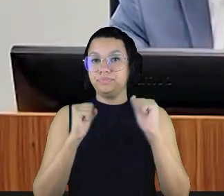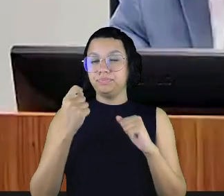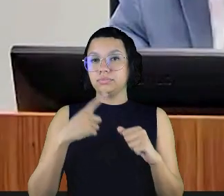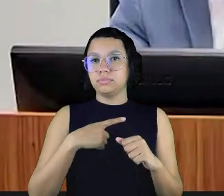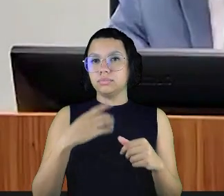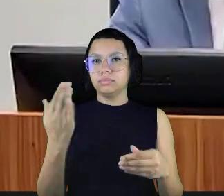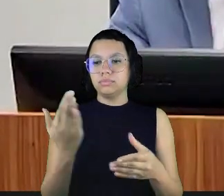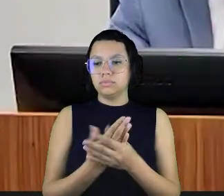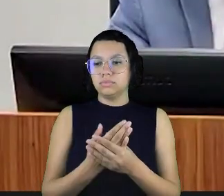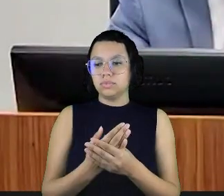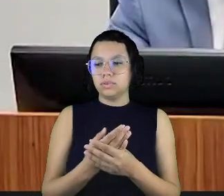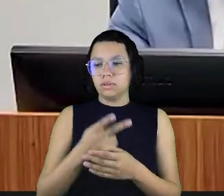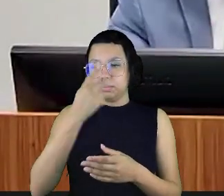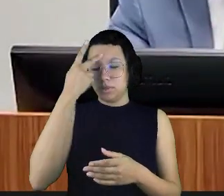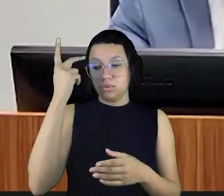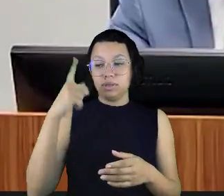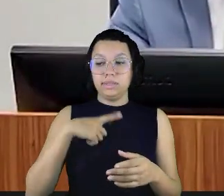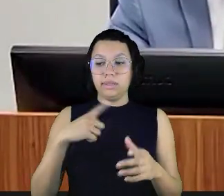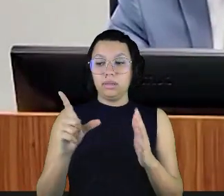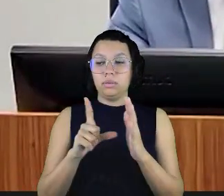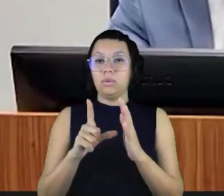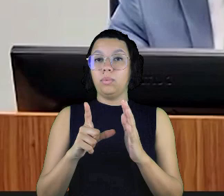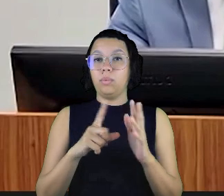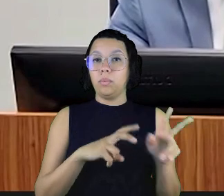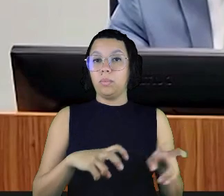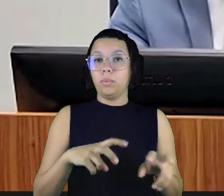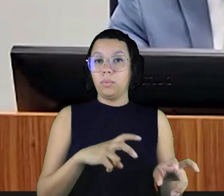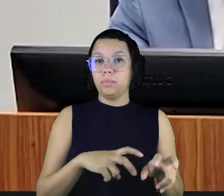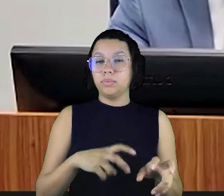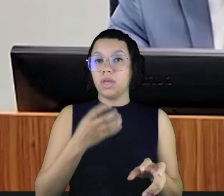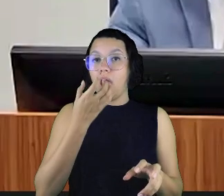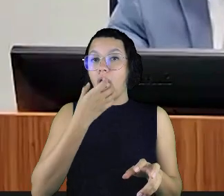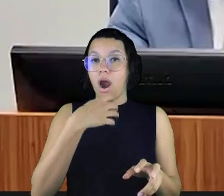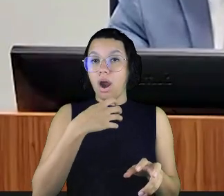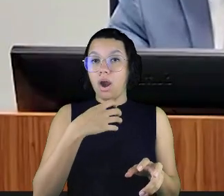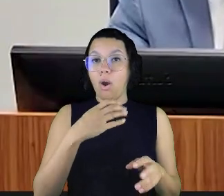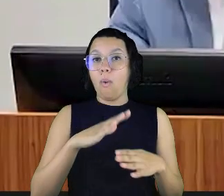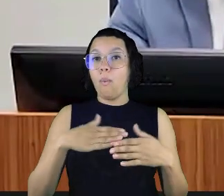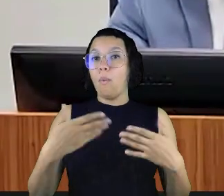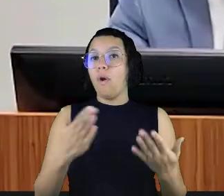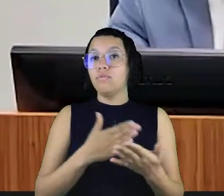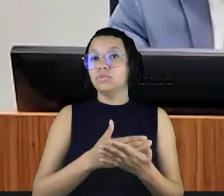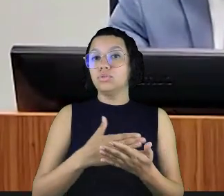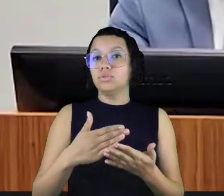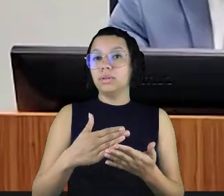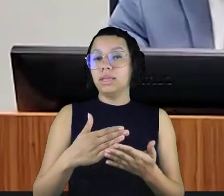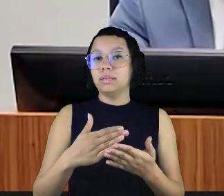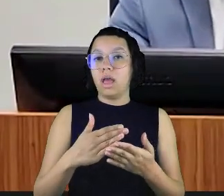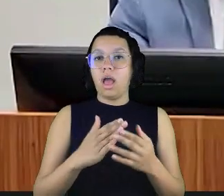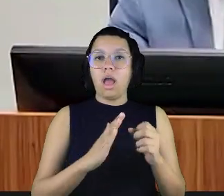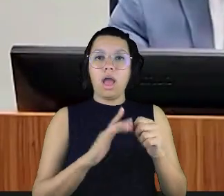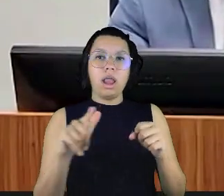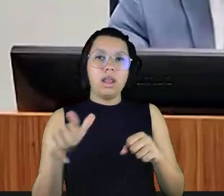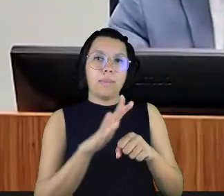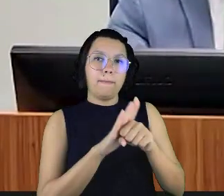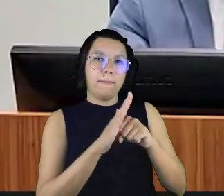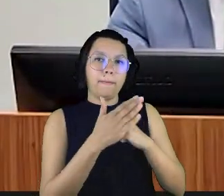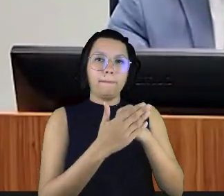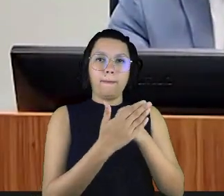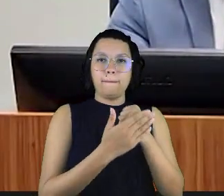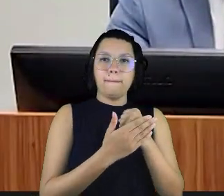a maçã. A partir do momento que ele embalou a maçã e passou uma cera na maçã, ela deixou de ser in natura e virou industrial, e aí tem que pagar a alíquota no